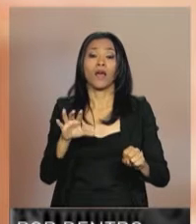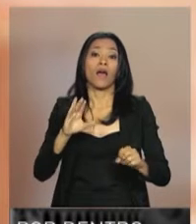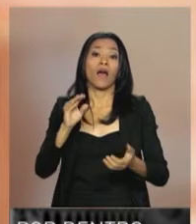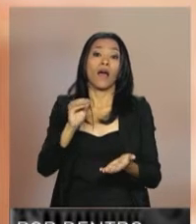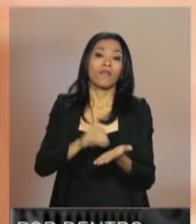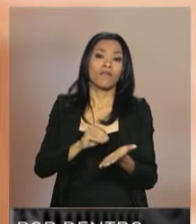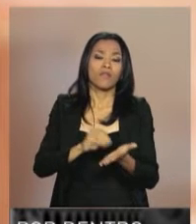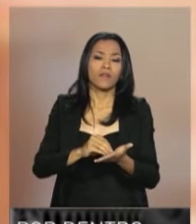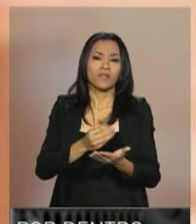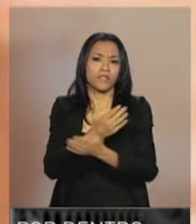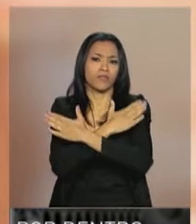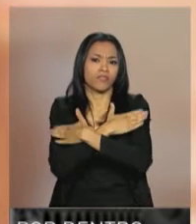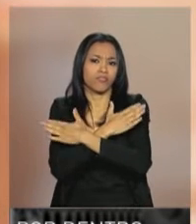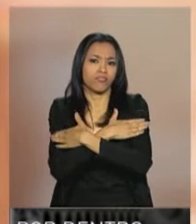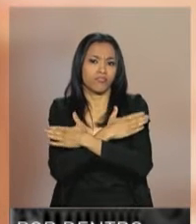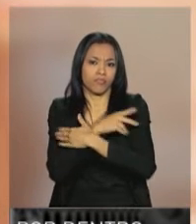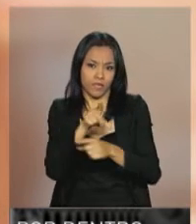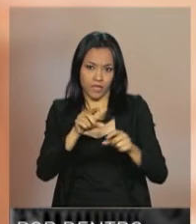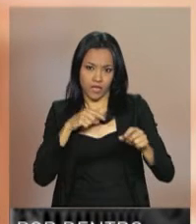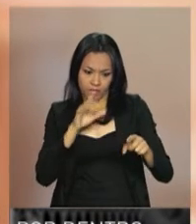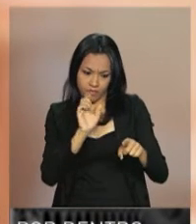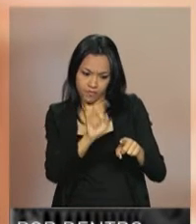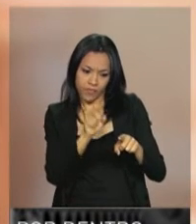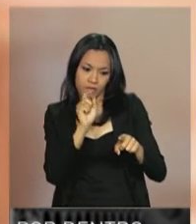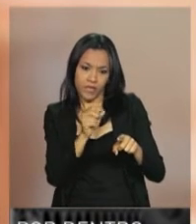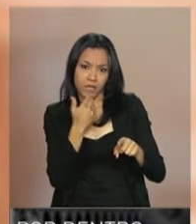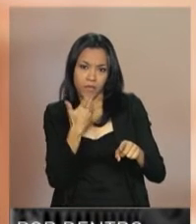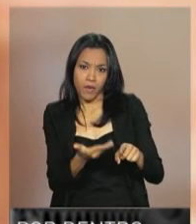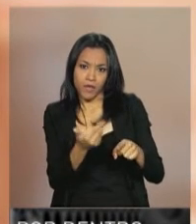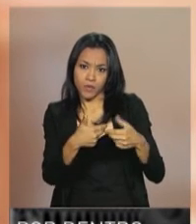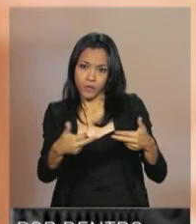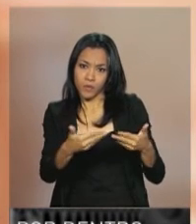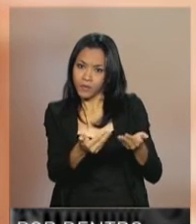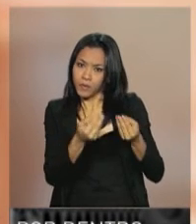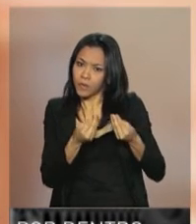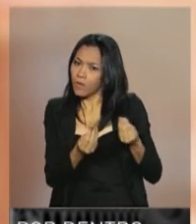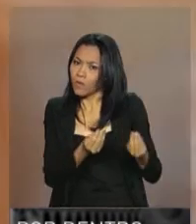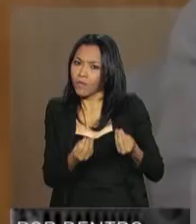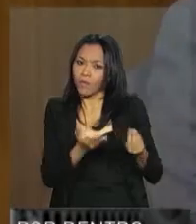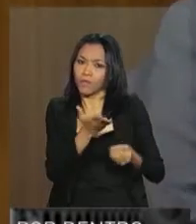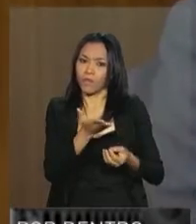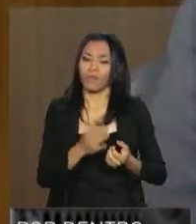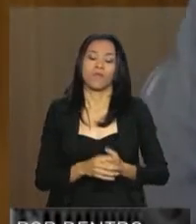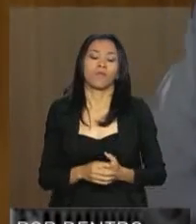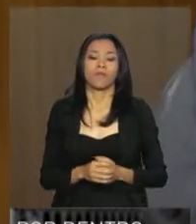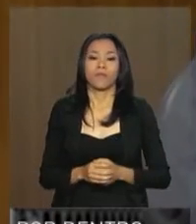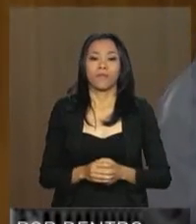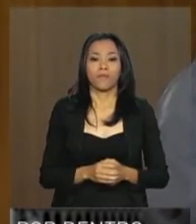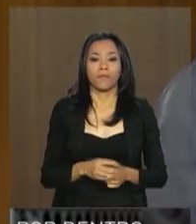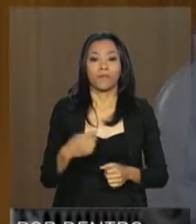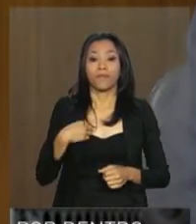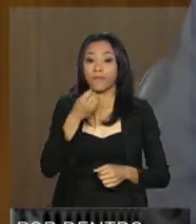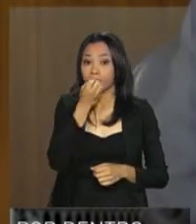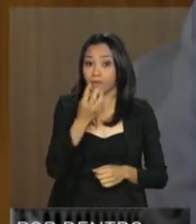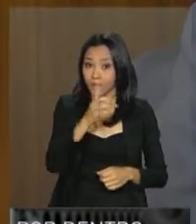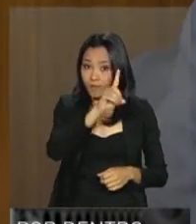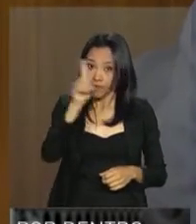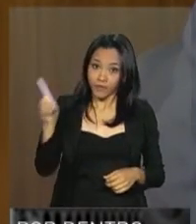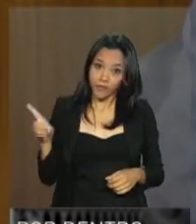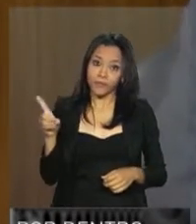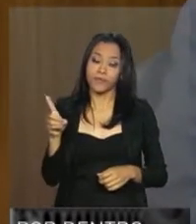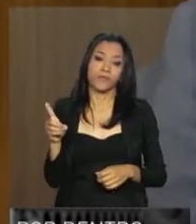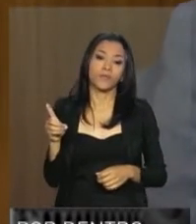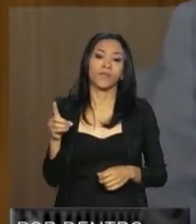é miragem cidadão solicitar o benefício de casa bom dia a